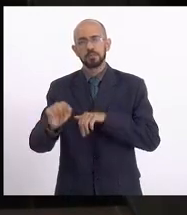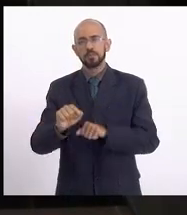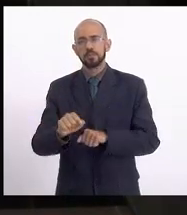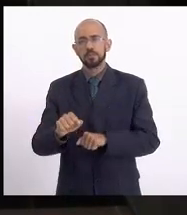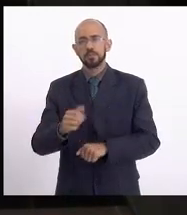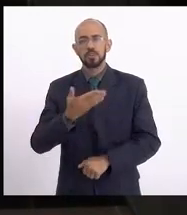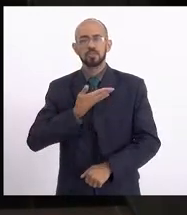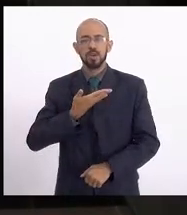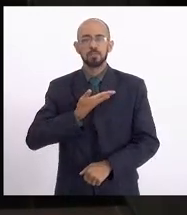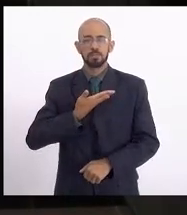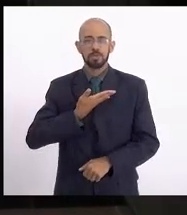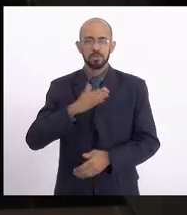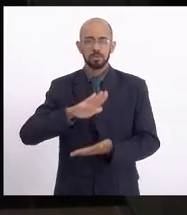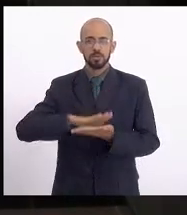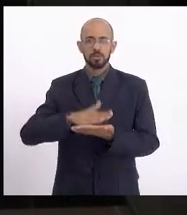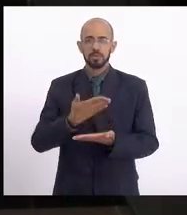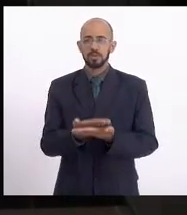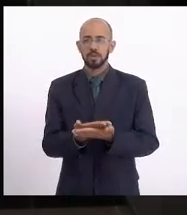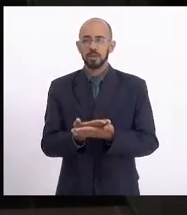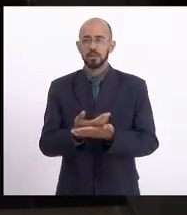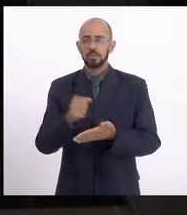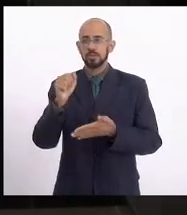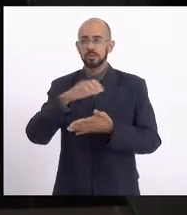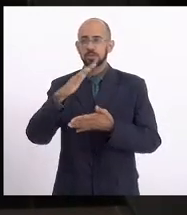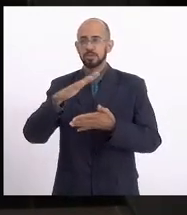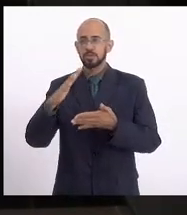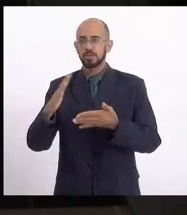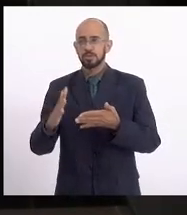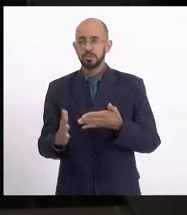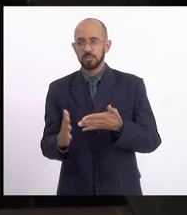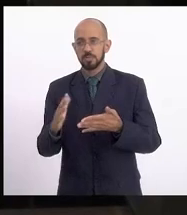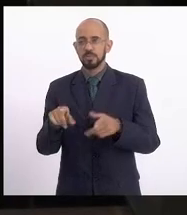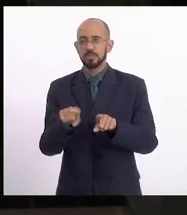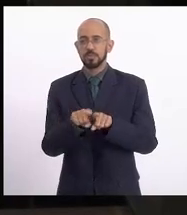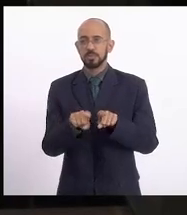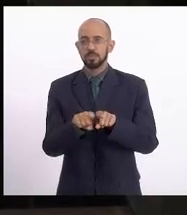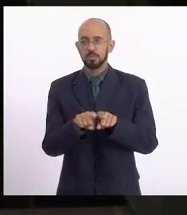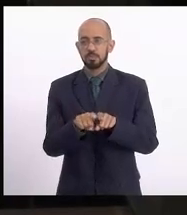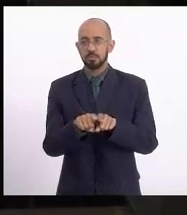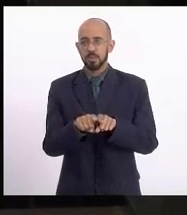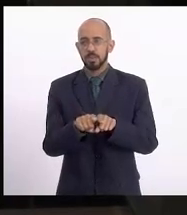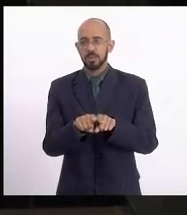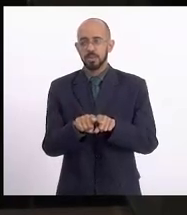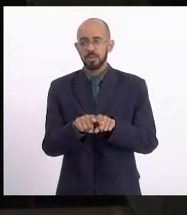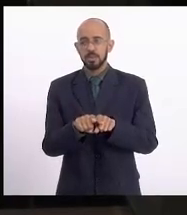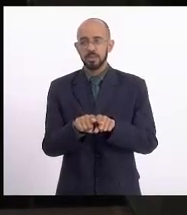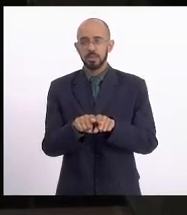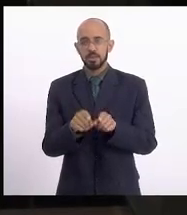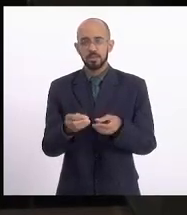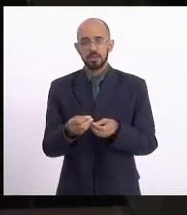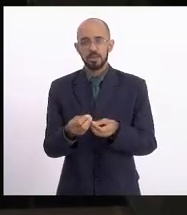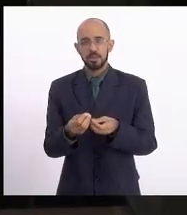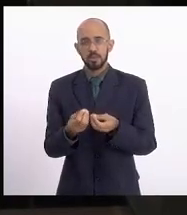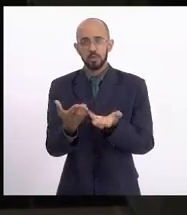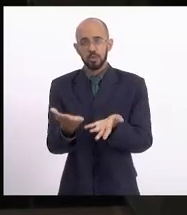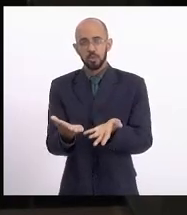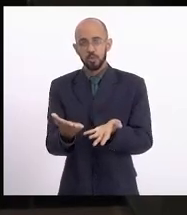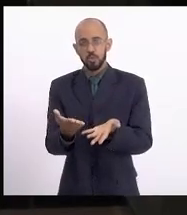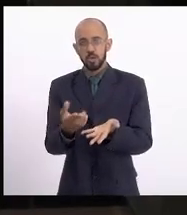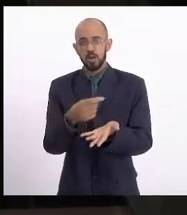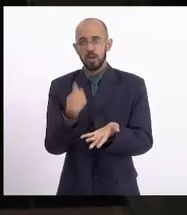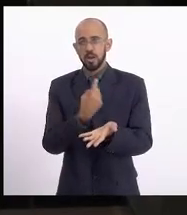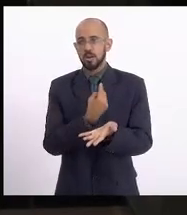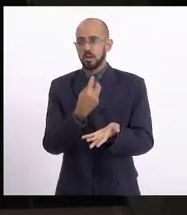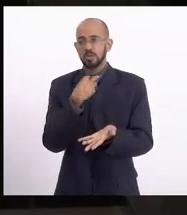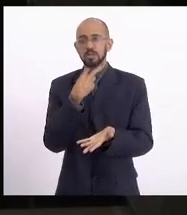nosso amigo intérprete da linguagem de Libras, que leva a nossa voz a